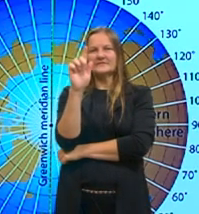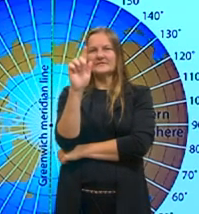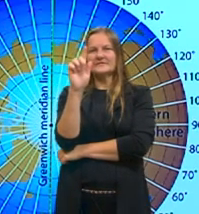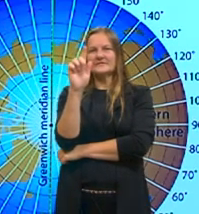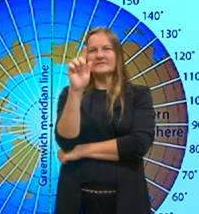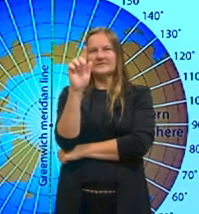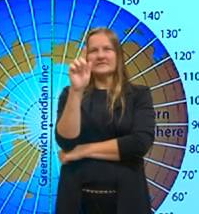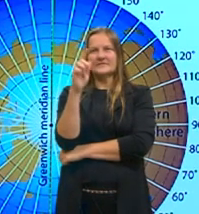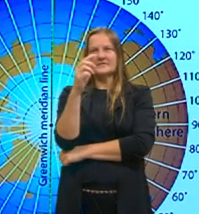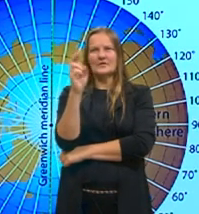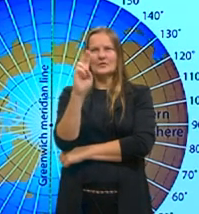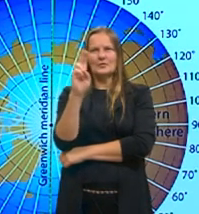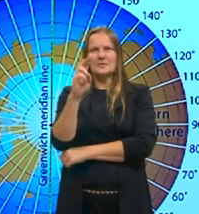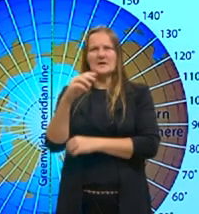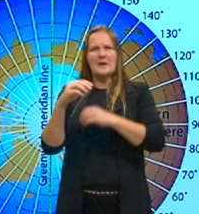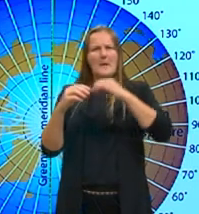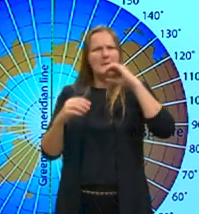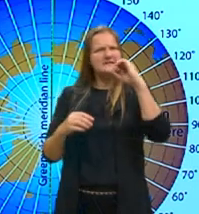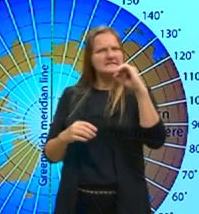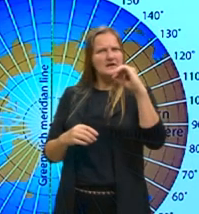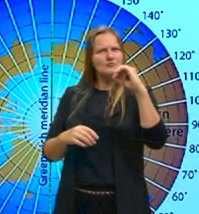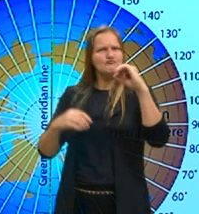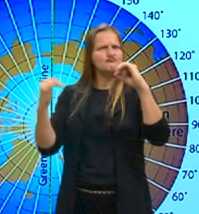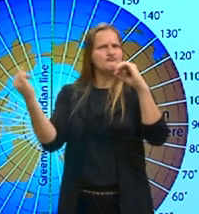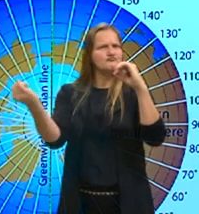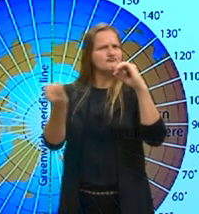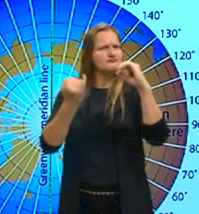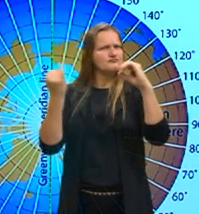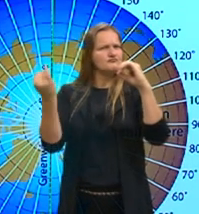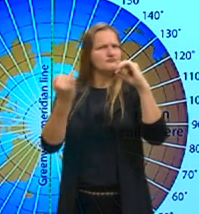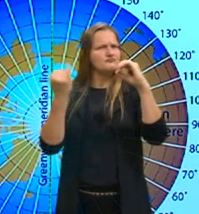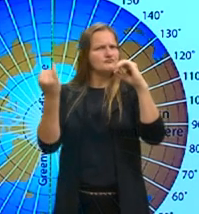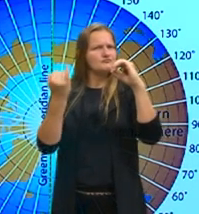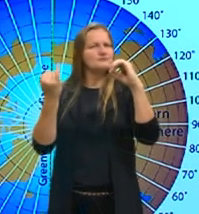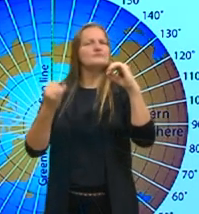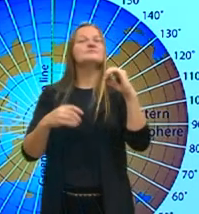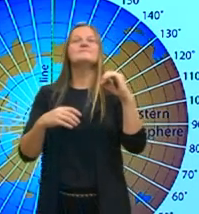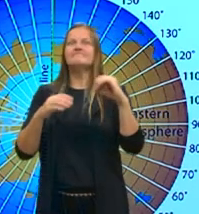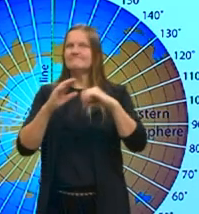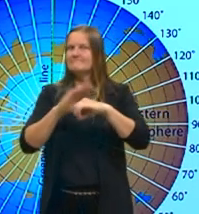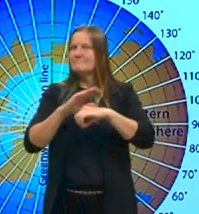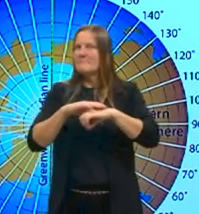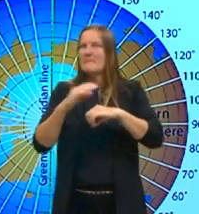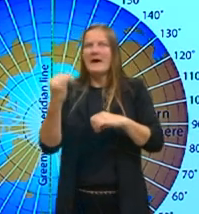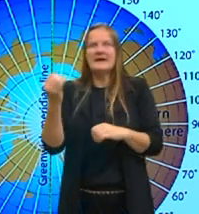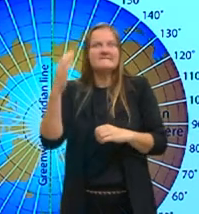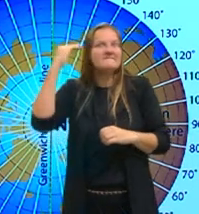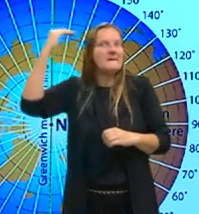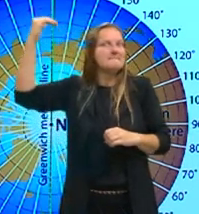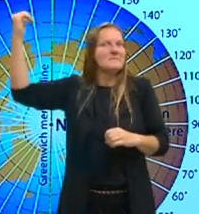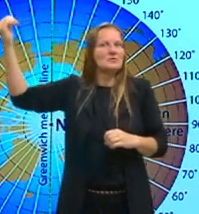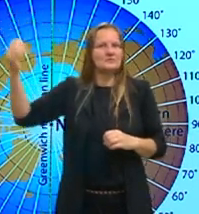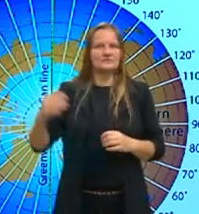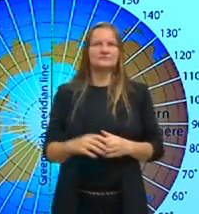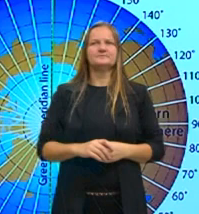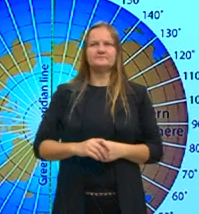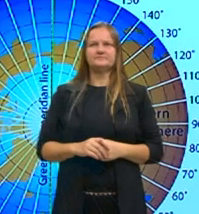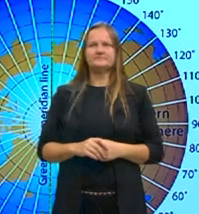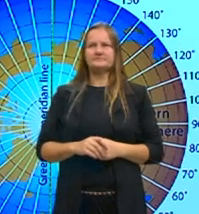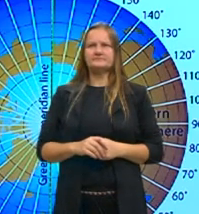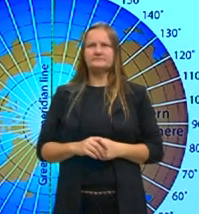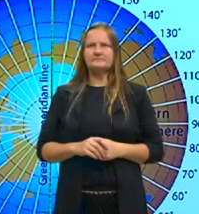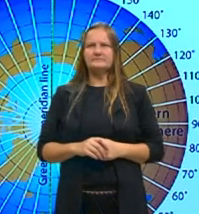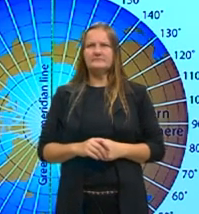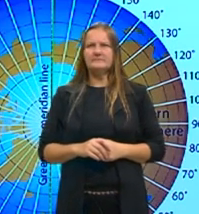de Greenwich então o Marco Zero é a parte em diante greenish que eu vou ter essa